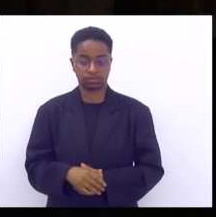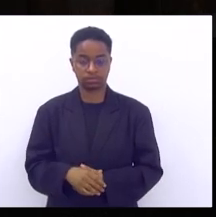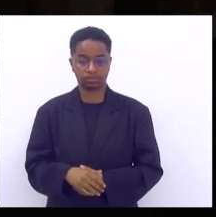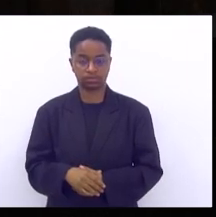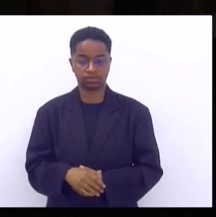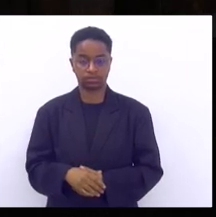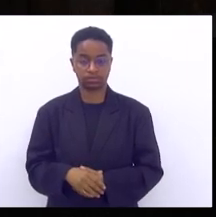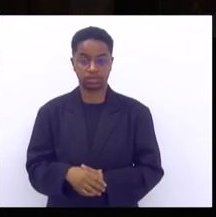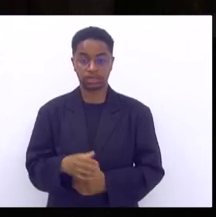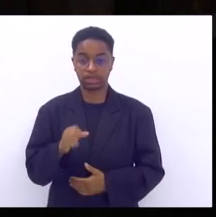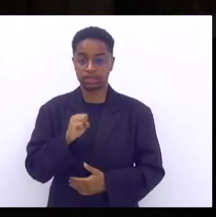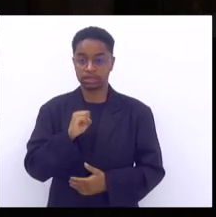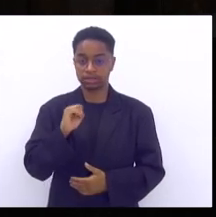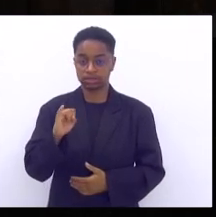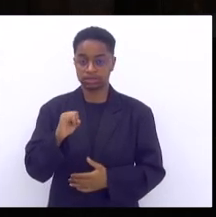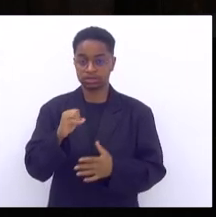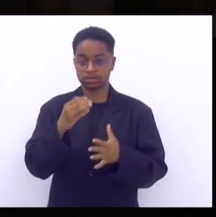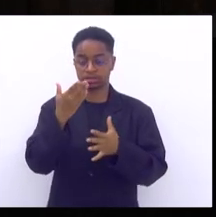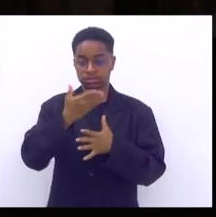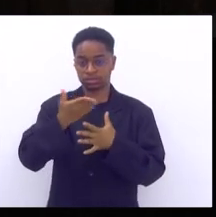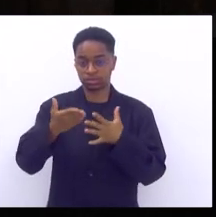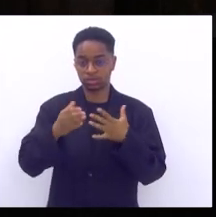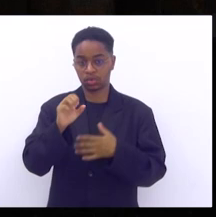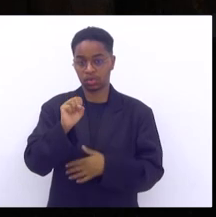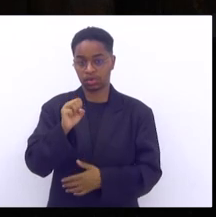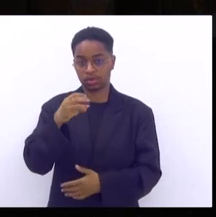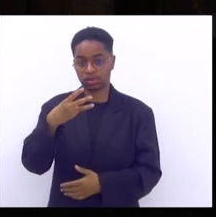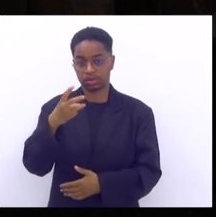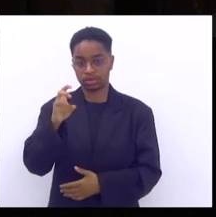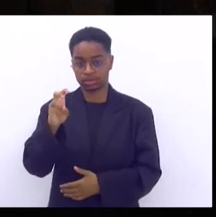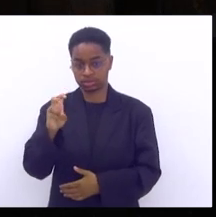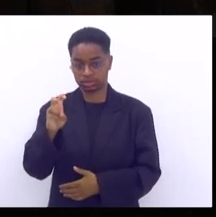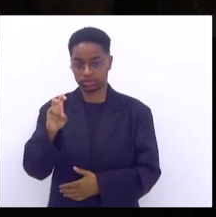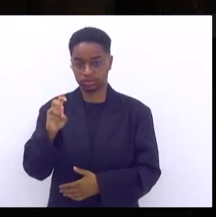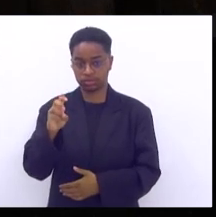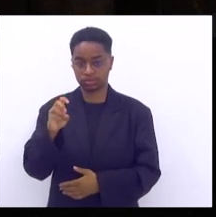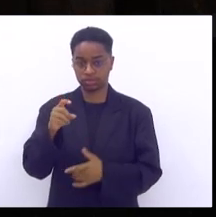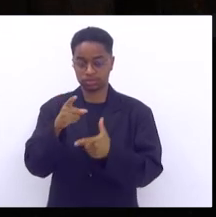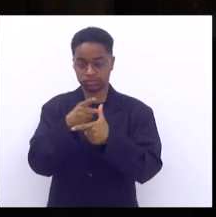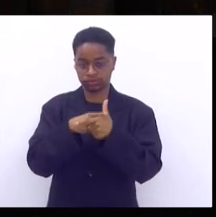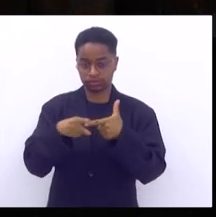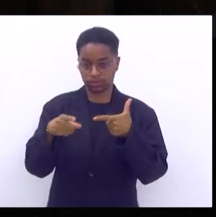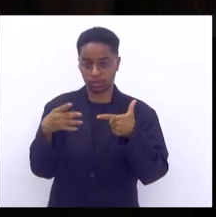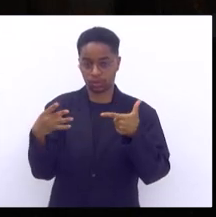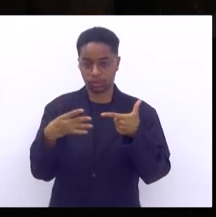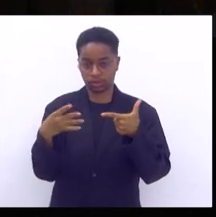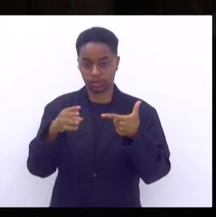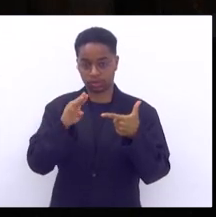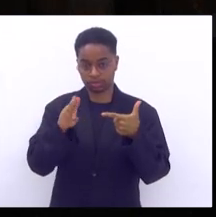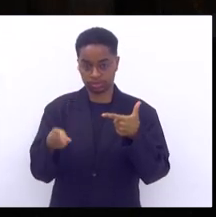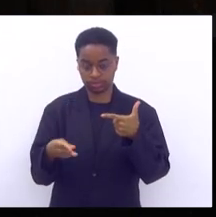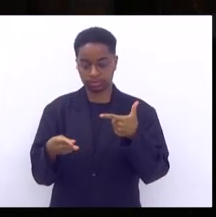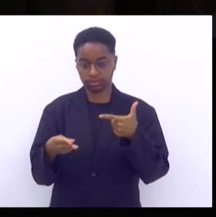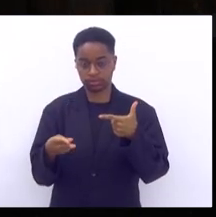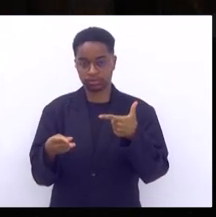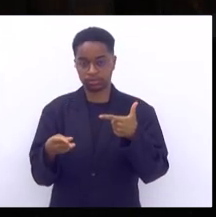Se eu dividir 835 por 44 milhões, 835